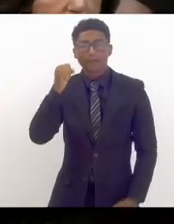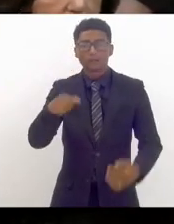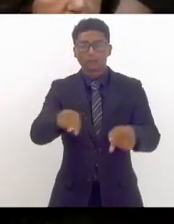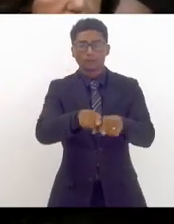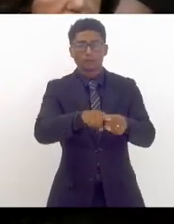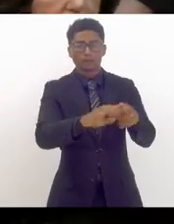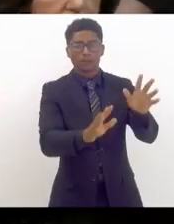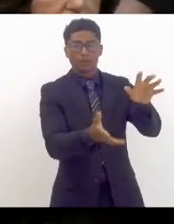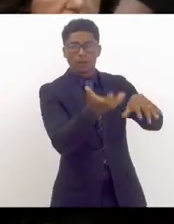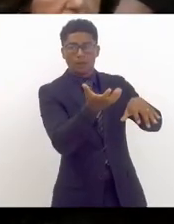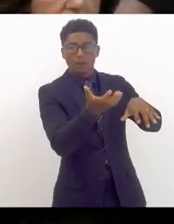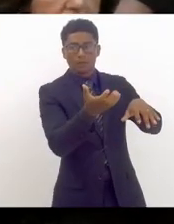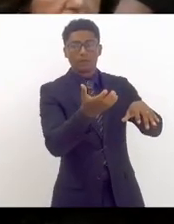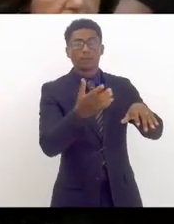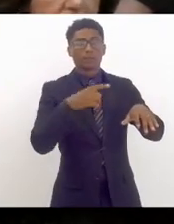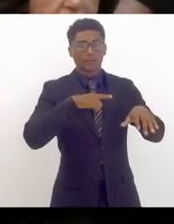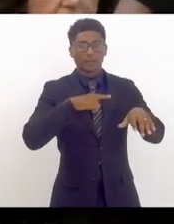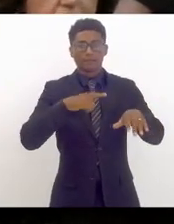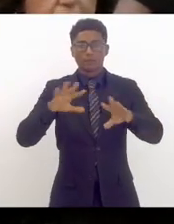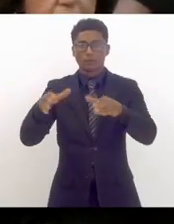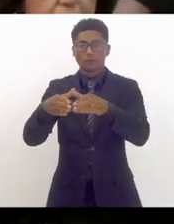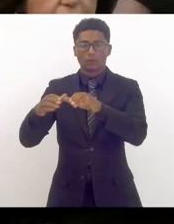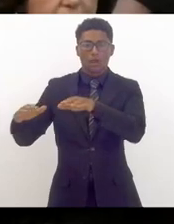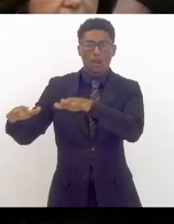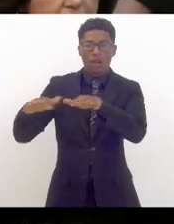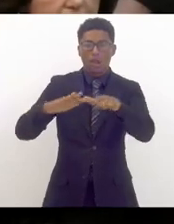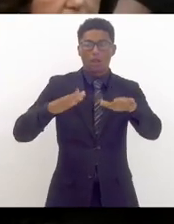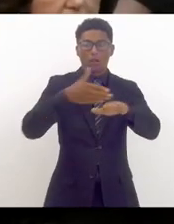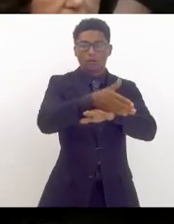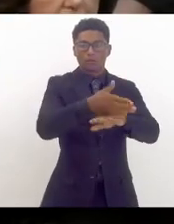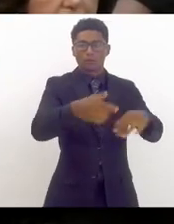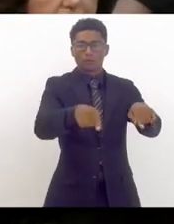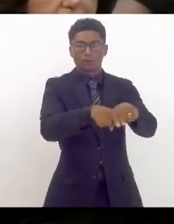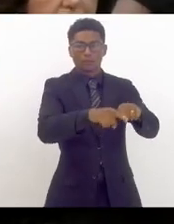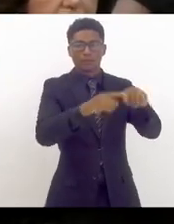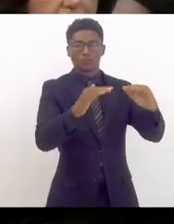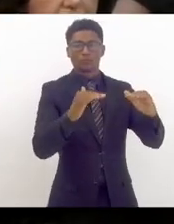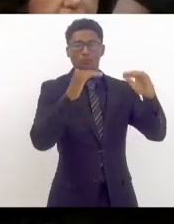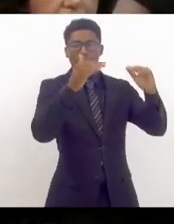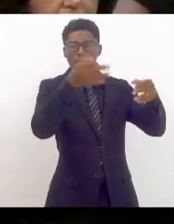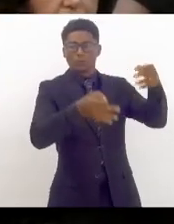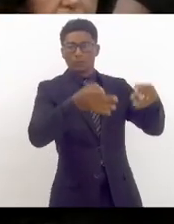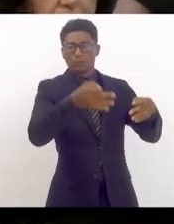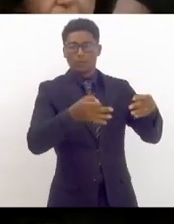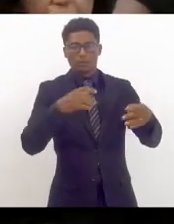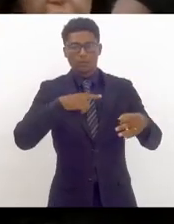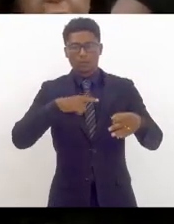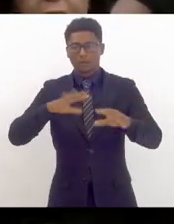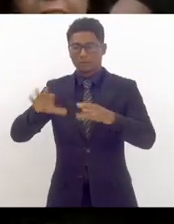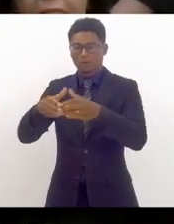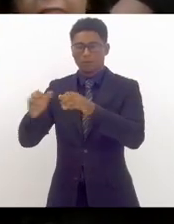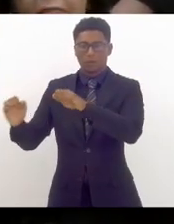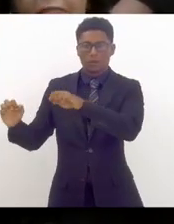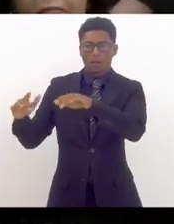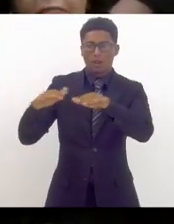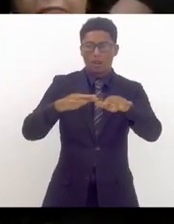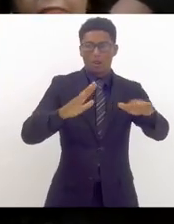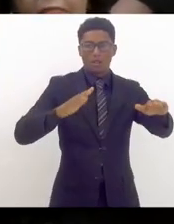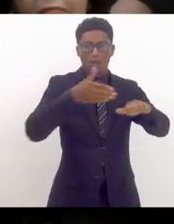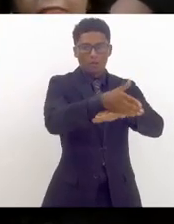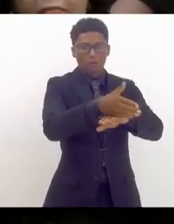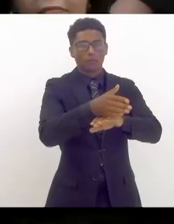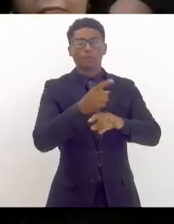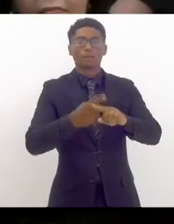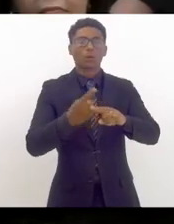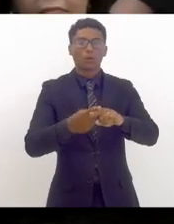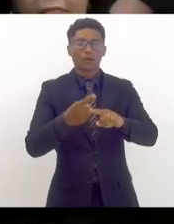assim como o Planalto e o Supremo Tribunal Federal, foram depredados. Foi um dos maiores ataques à democracia